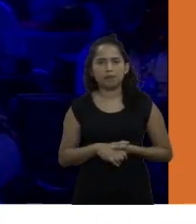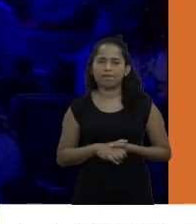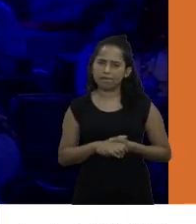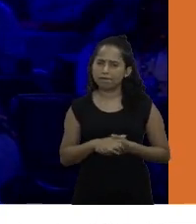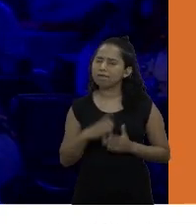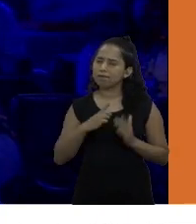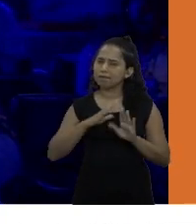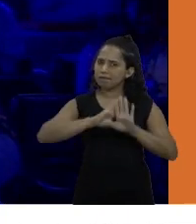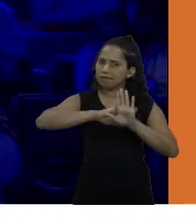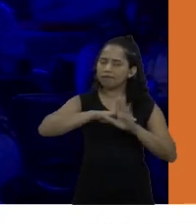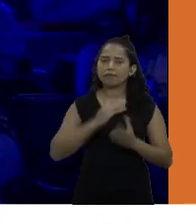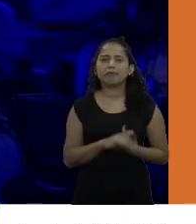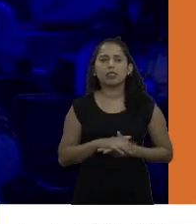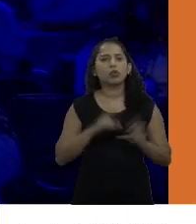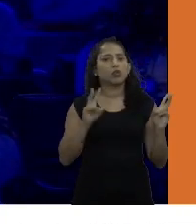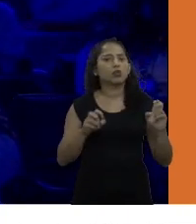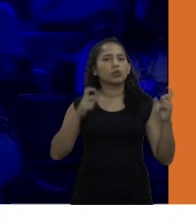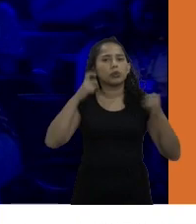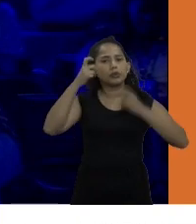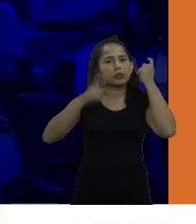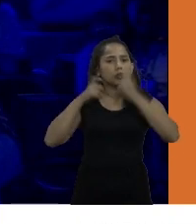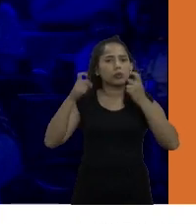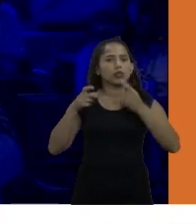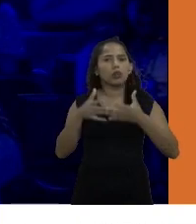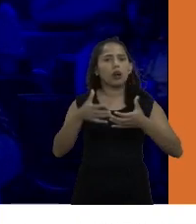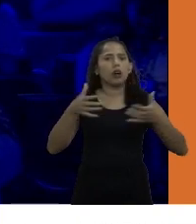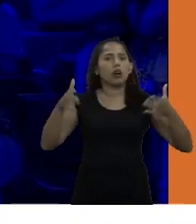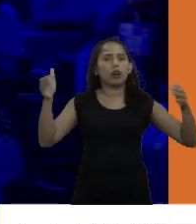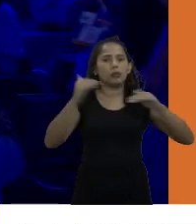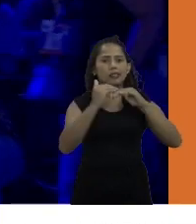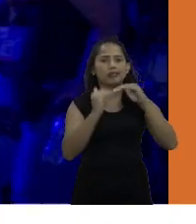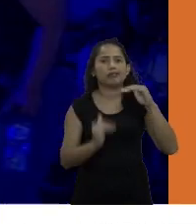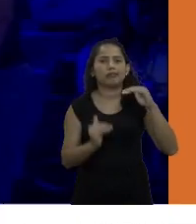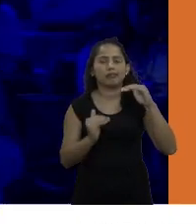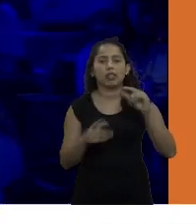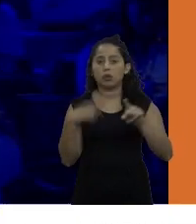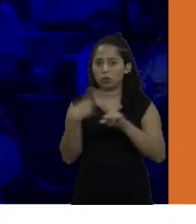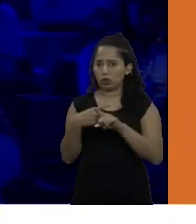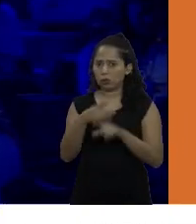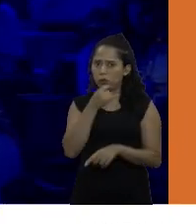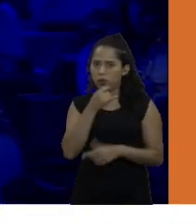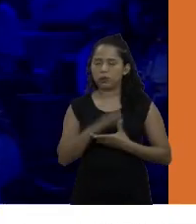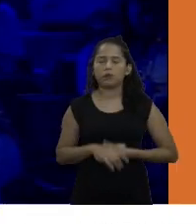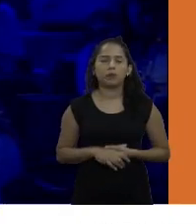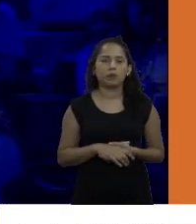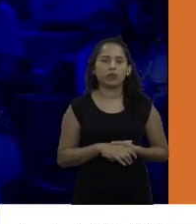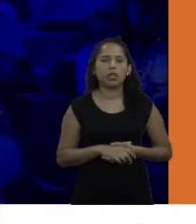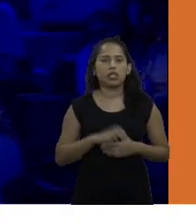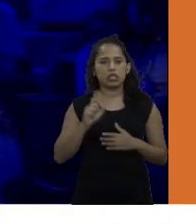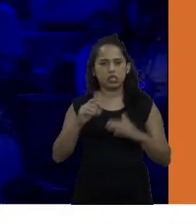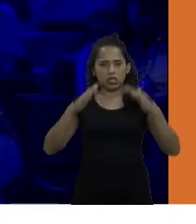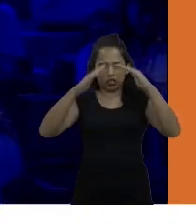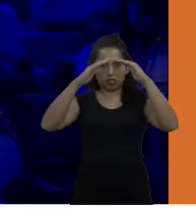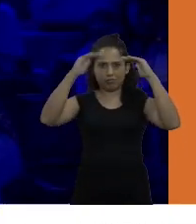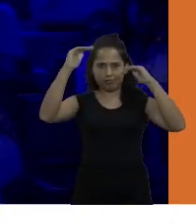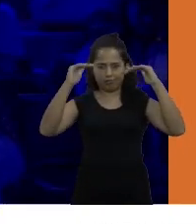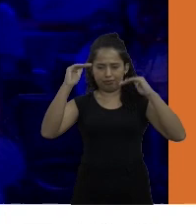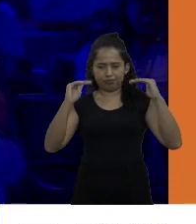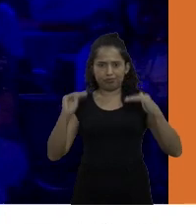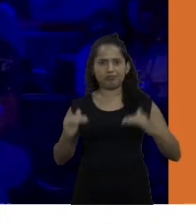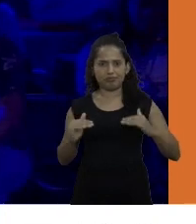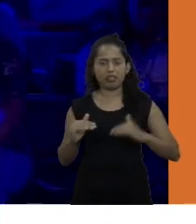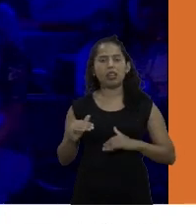né? Sobre a preocupação do aumento da desigualdade, que a partir do momento, vamos lá, se a gente for hierarquizar, né,